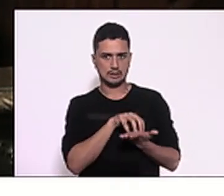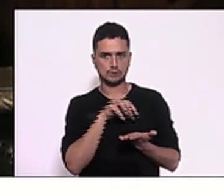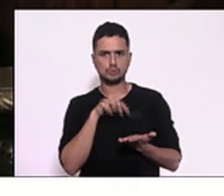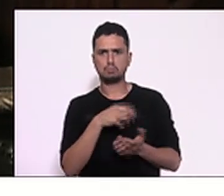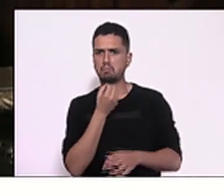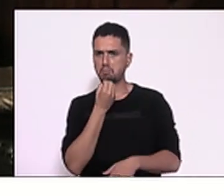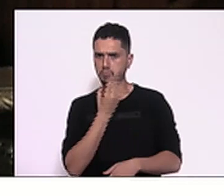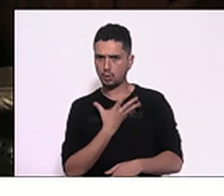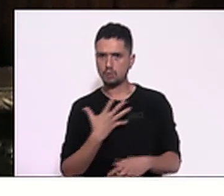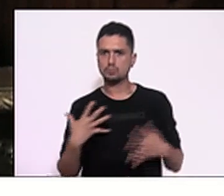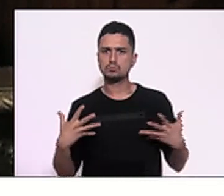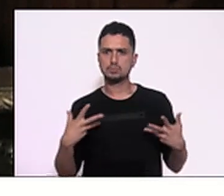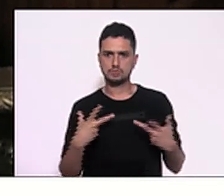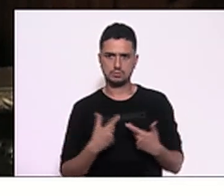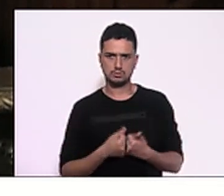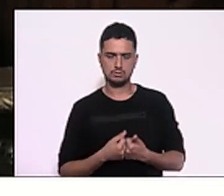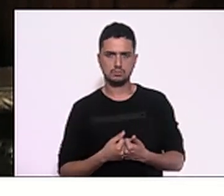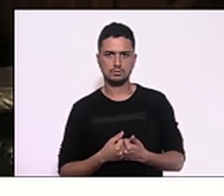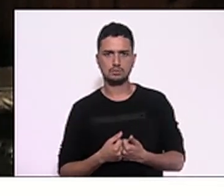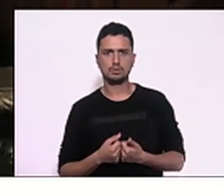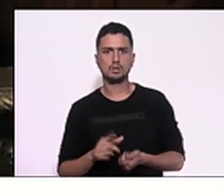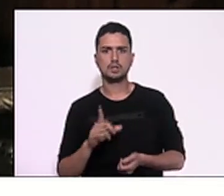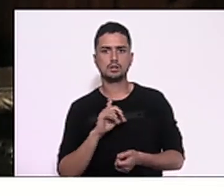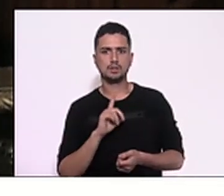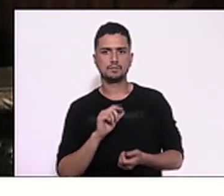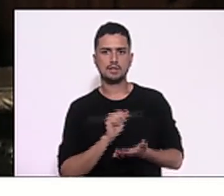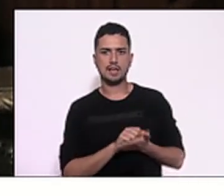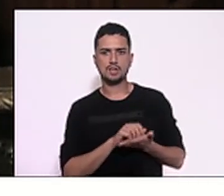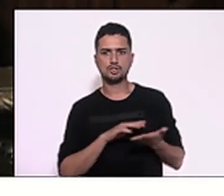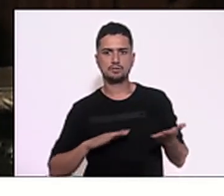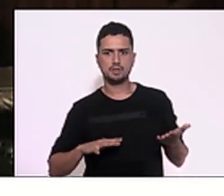de desnecessária e irresponsável